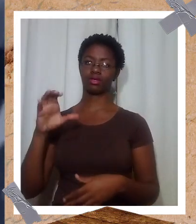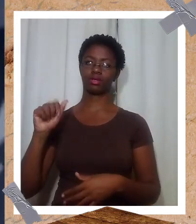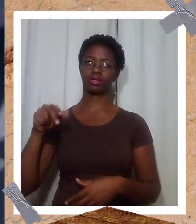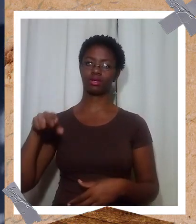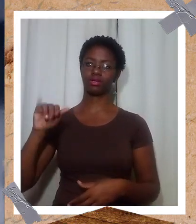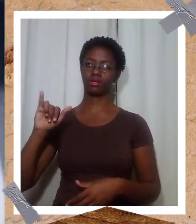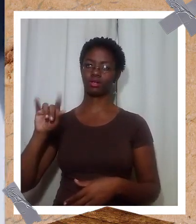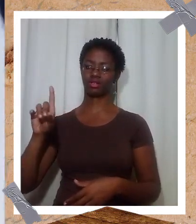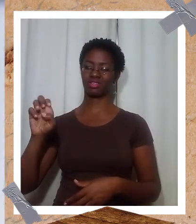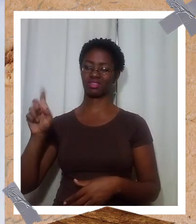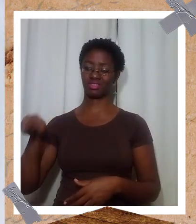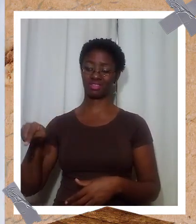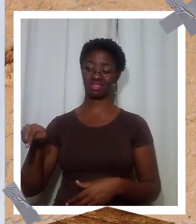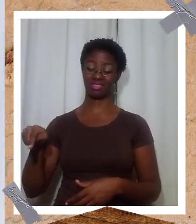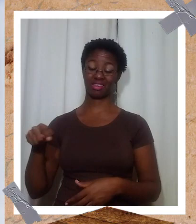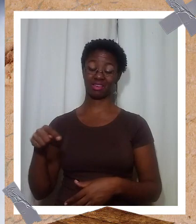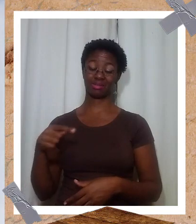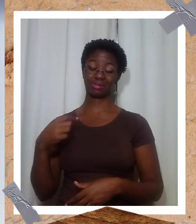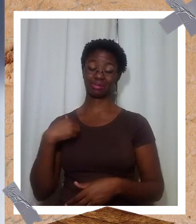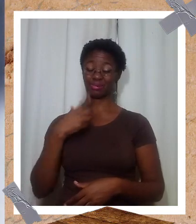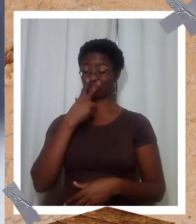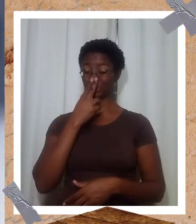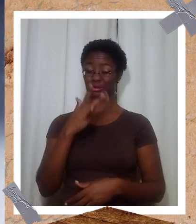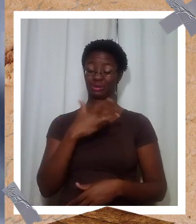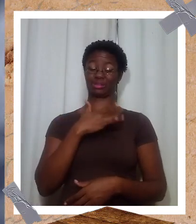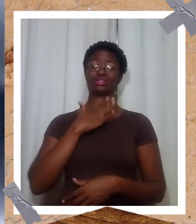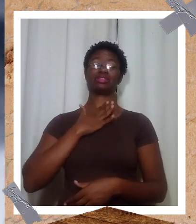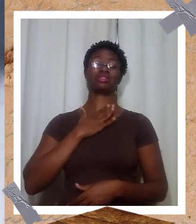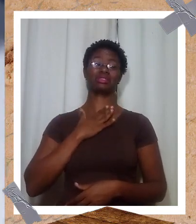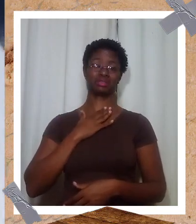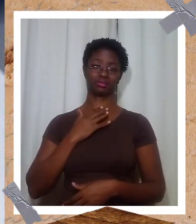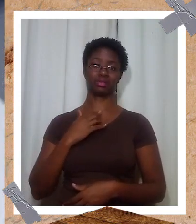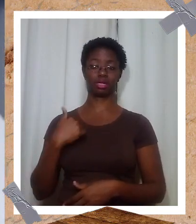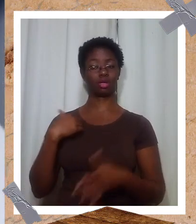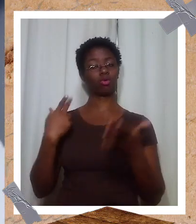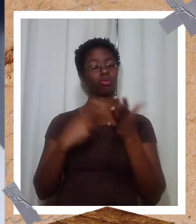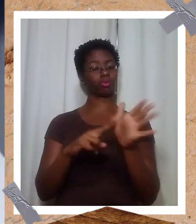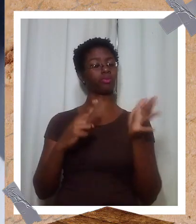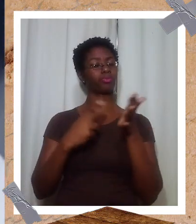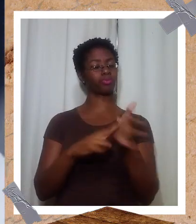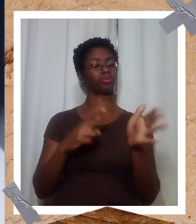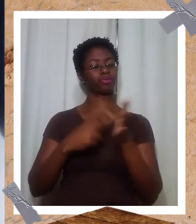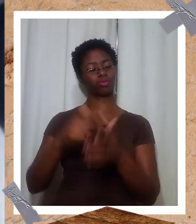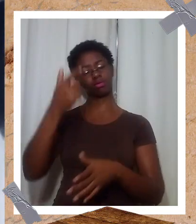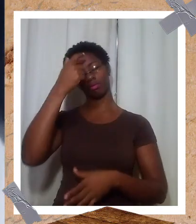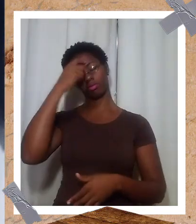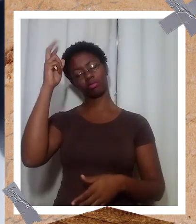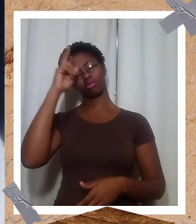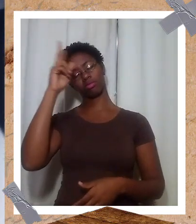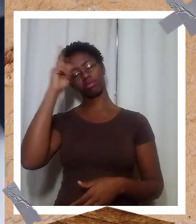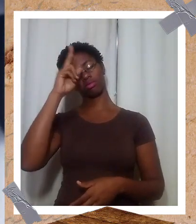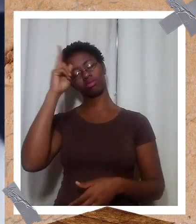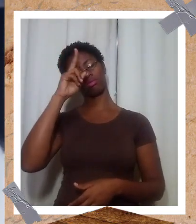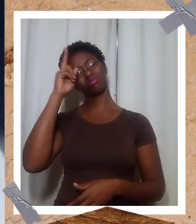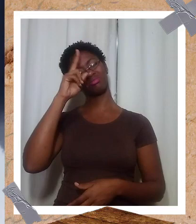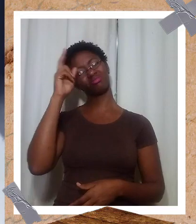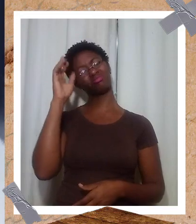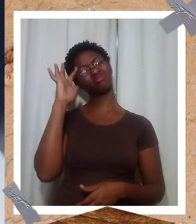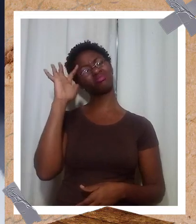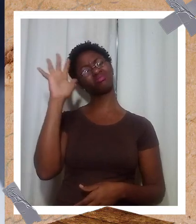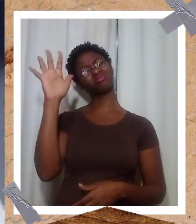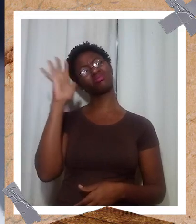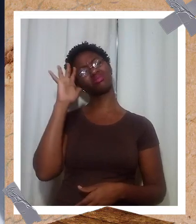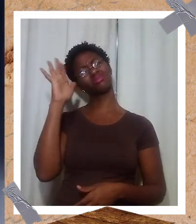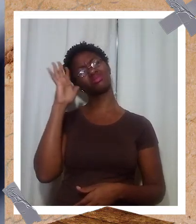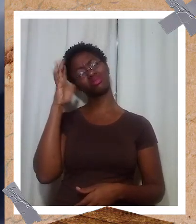me comove. Enquanto ouso a escrita de uma carta povoada de memórias vividas e inventadas, a senhora, como